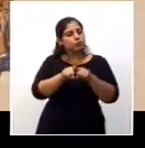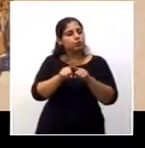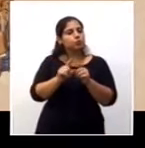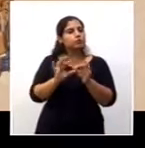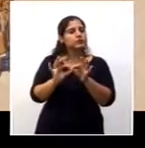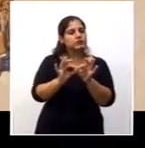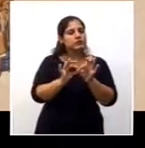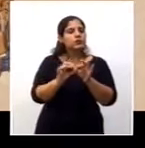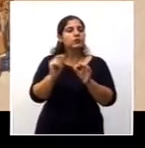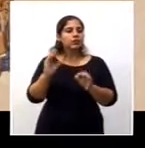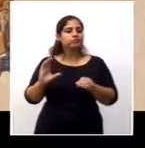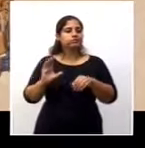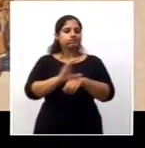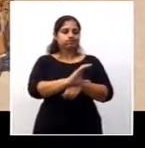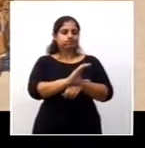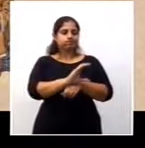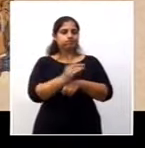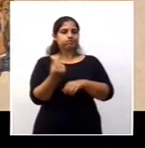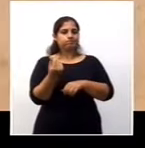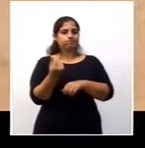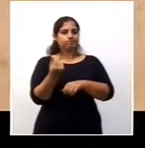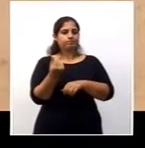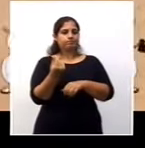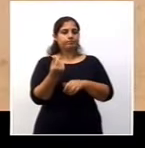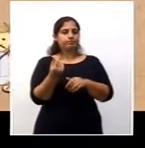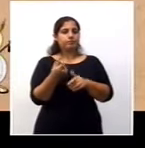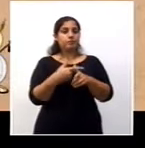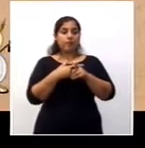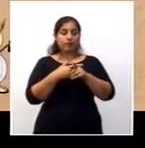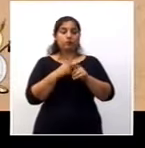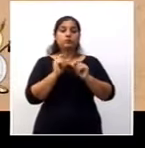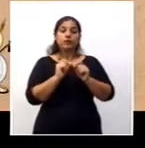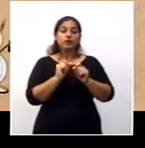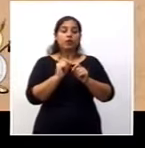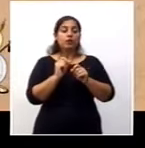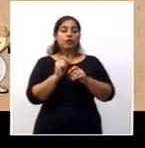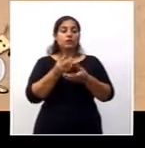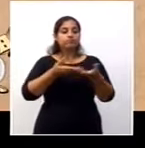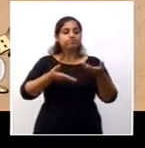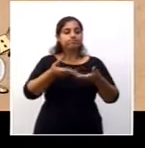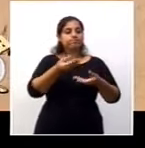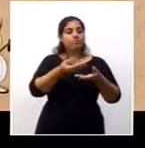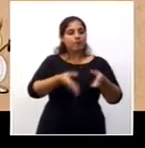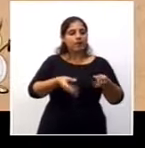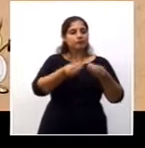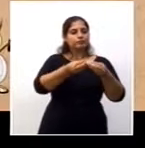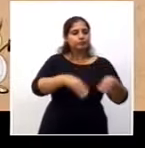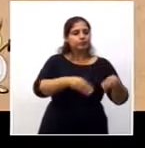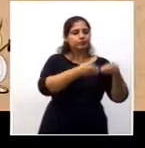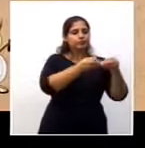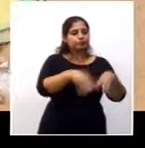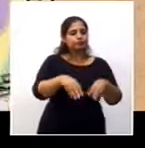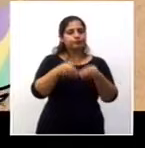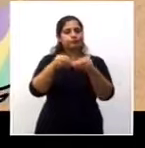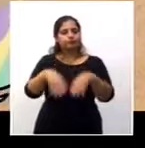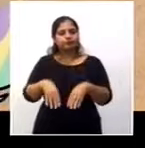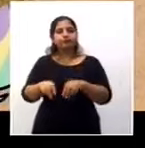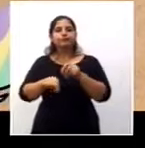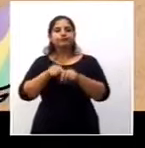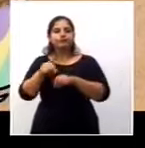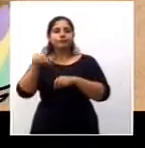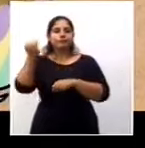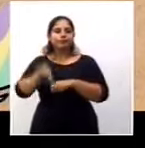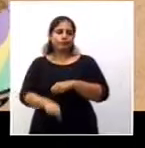como fiadora dos empréstimos. Esta socialização das perdas faz com que os cofres públicos paguem